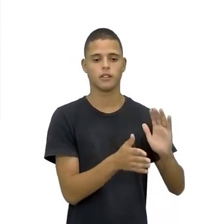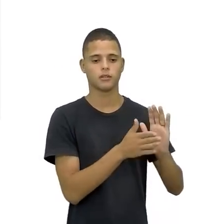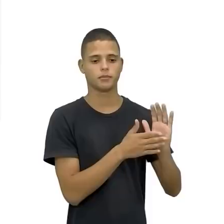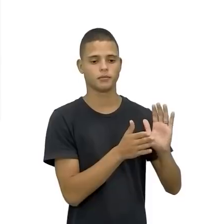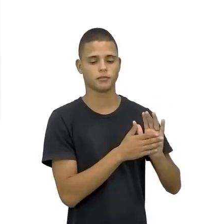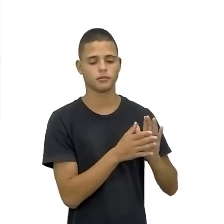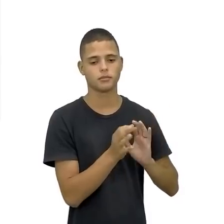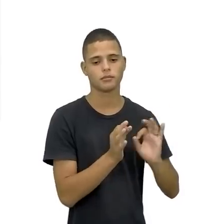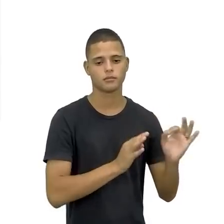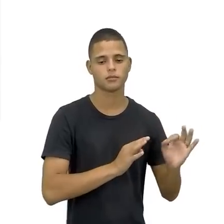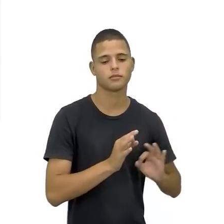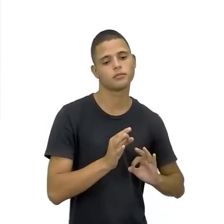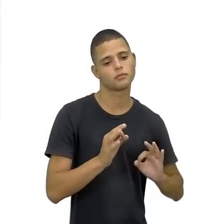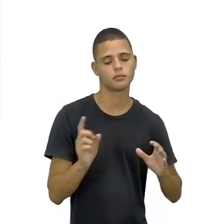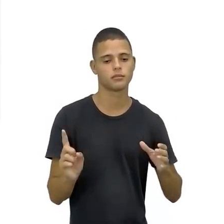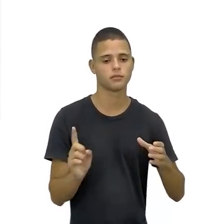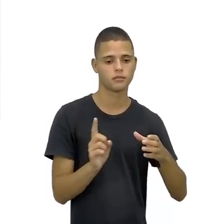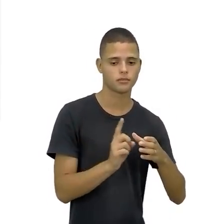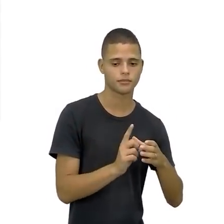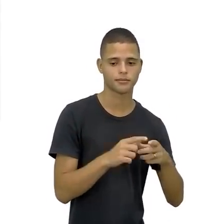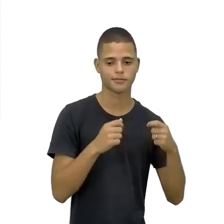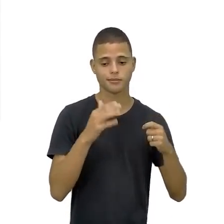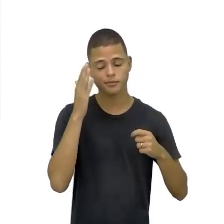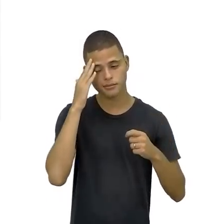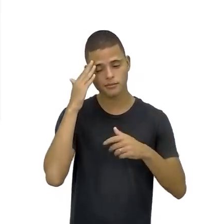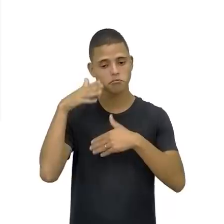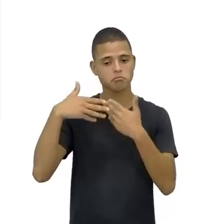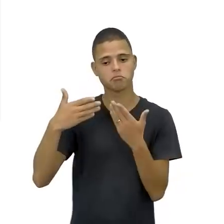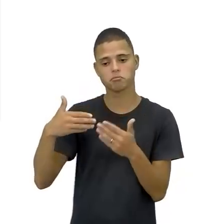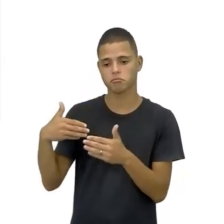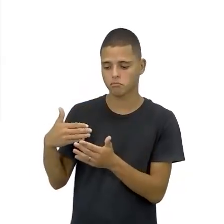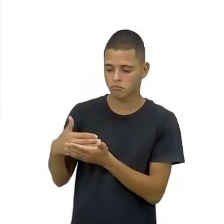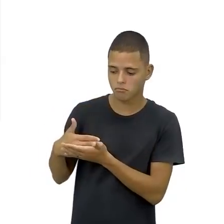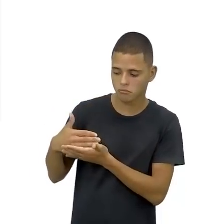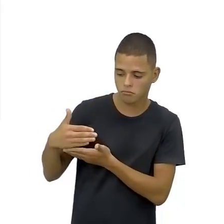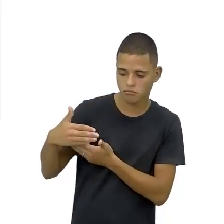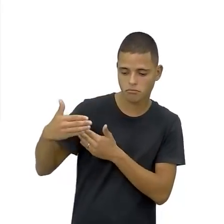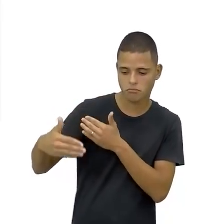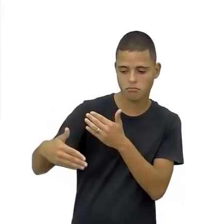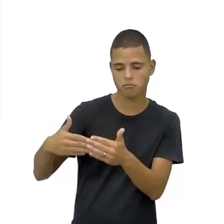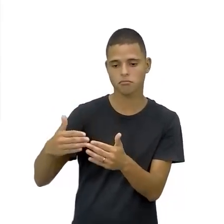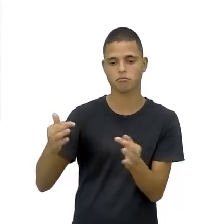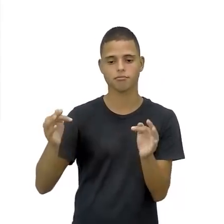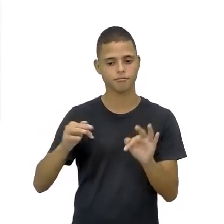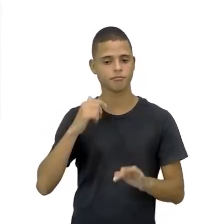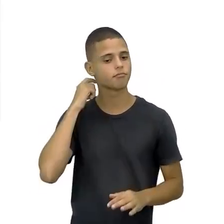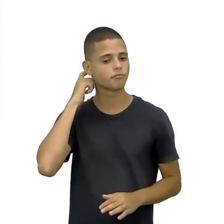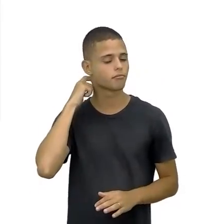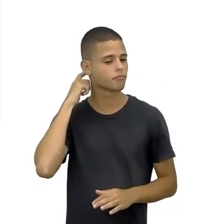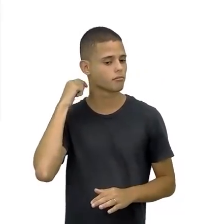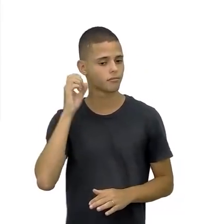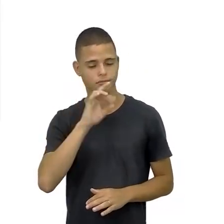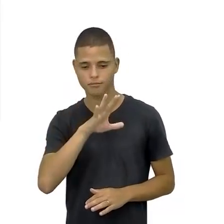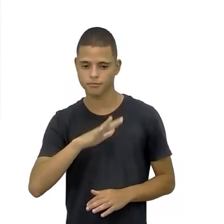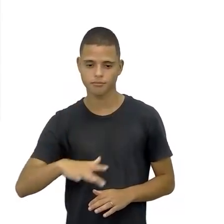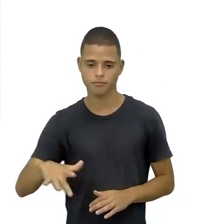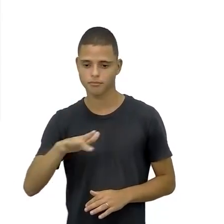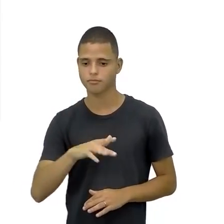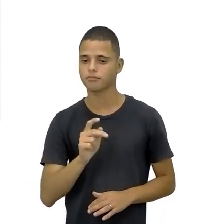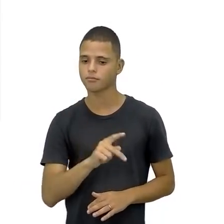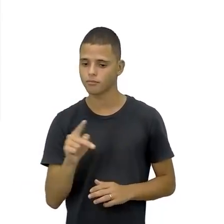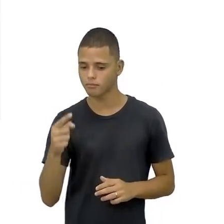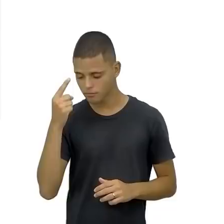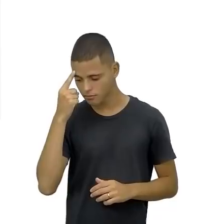integrador. Eles precisam saber qual será o início, meio e fim. Os professores e estudantes vão pensar na criação de estratégias de